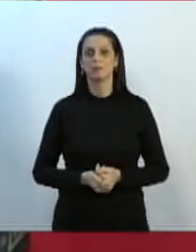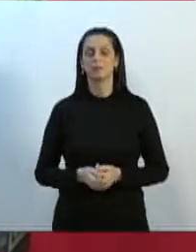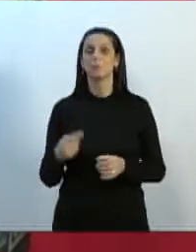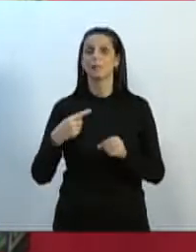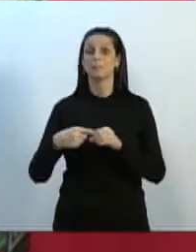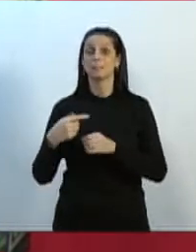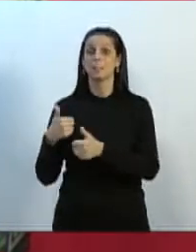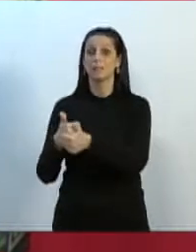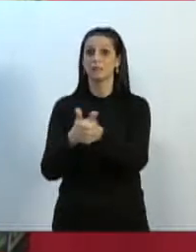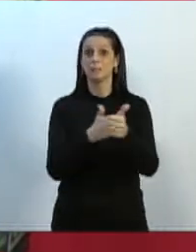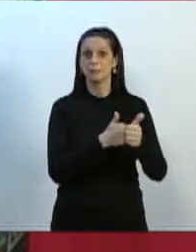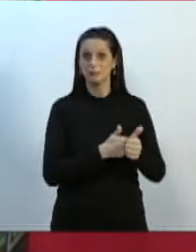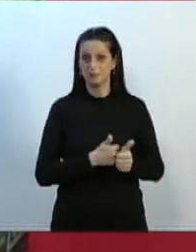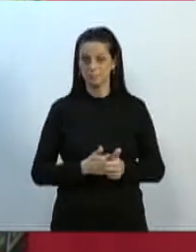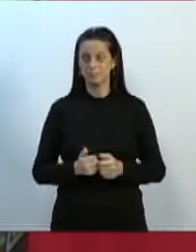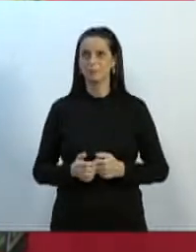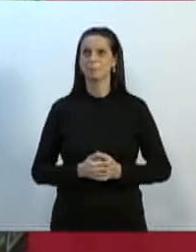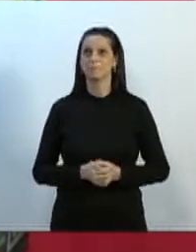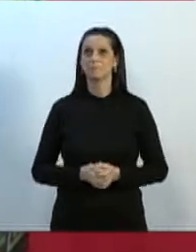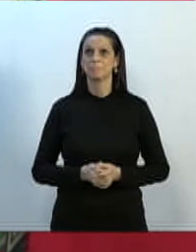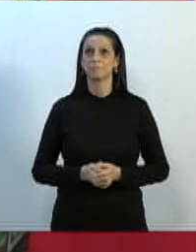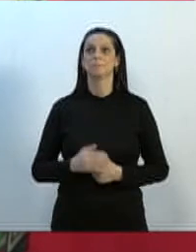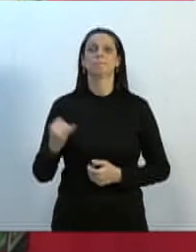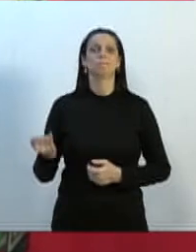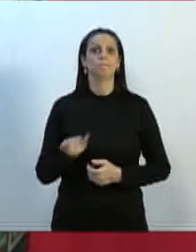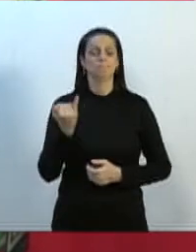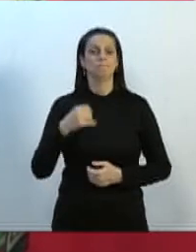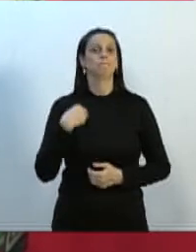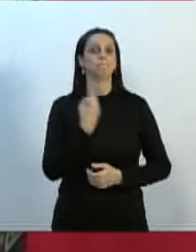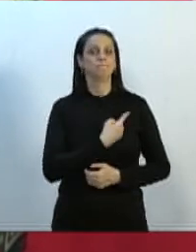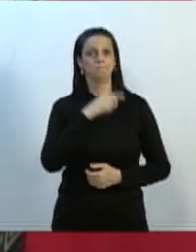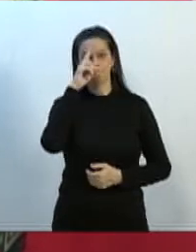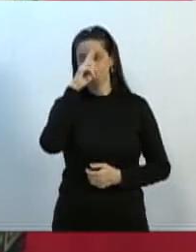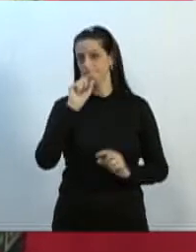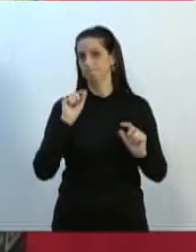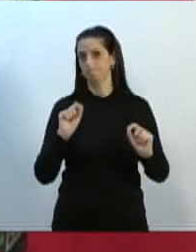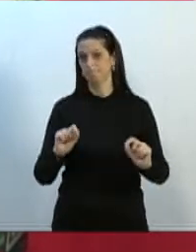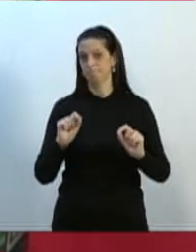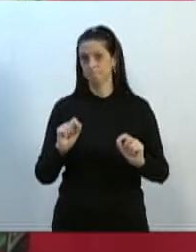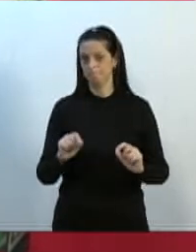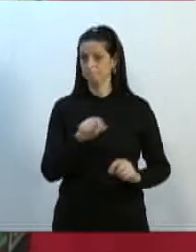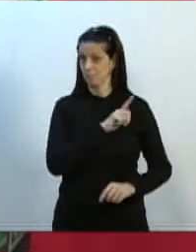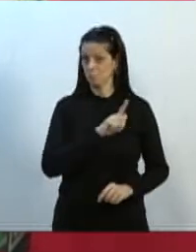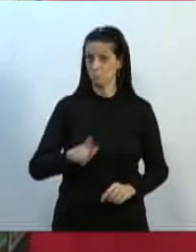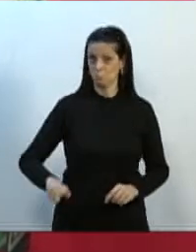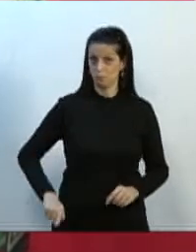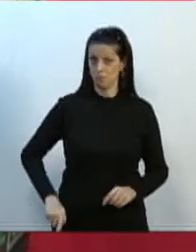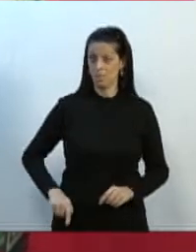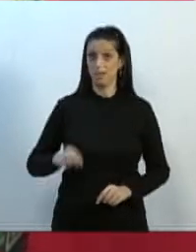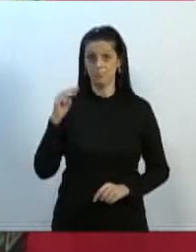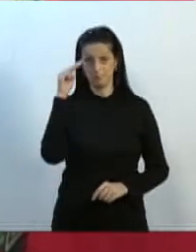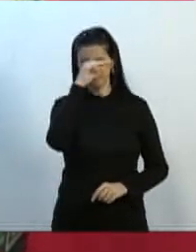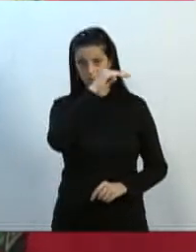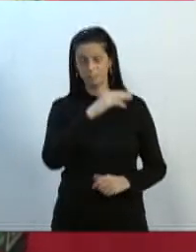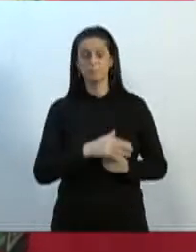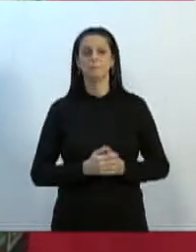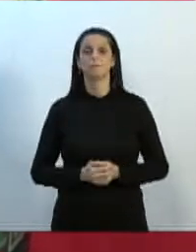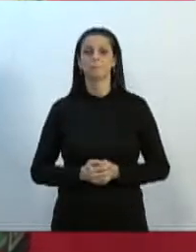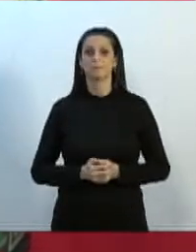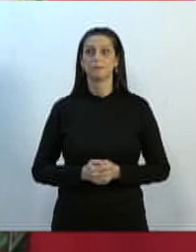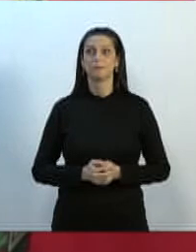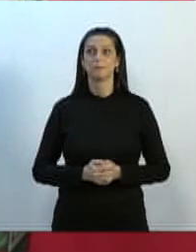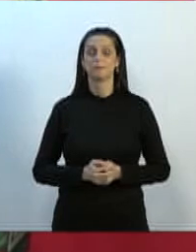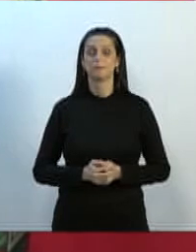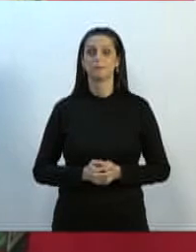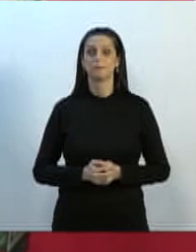Itajaí. É importante nós lembrarmos que o nosso governador, Carlos Moisés, recebeu só aqui